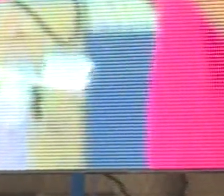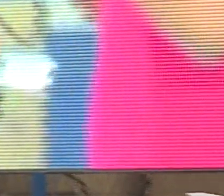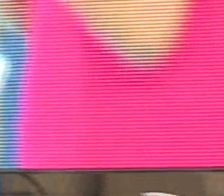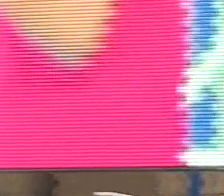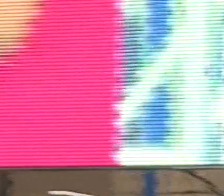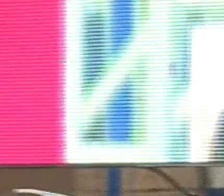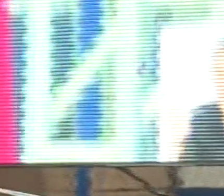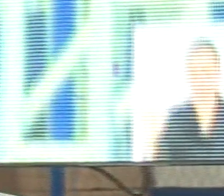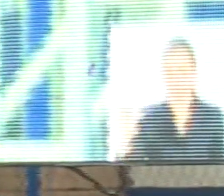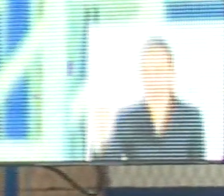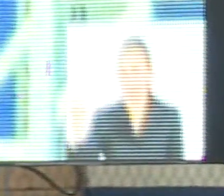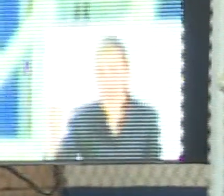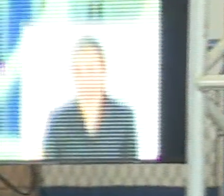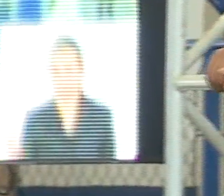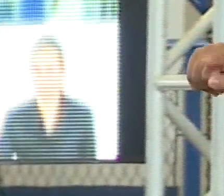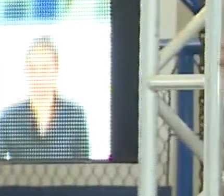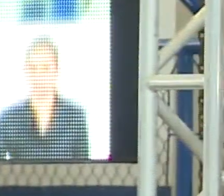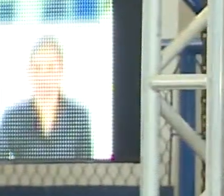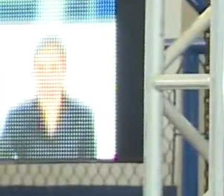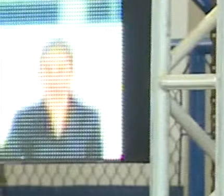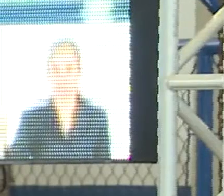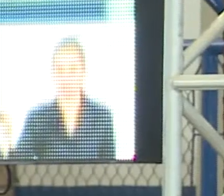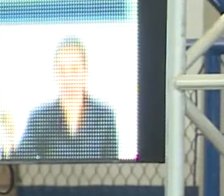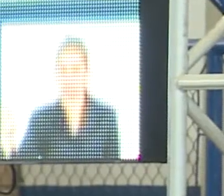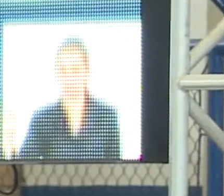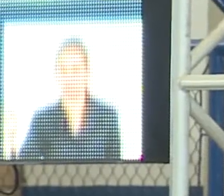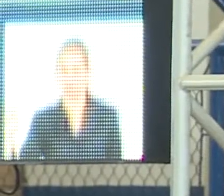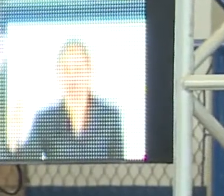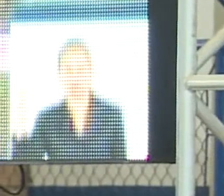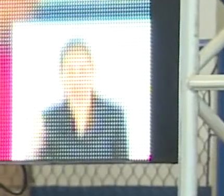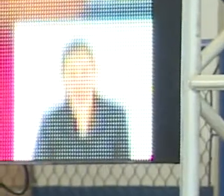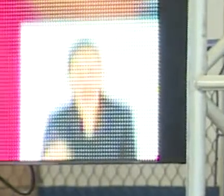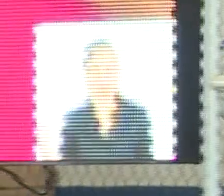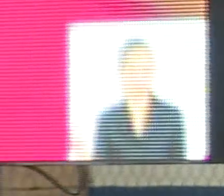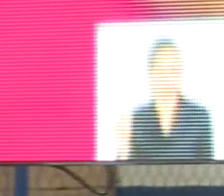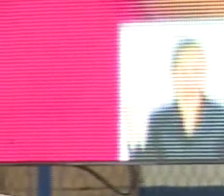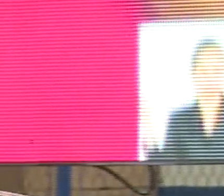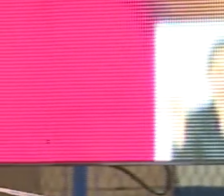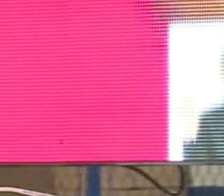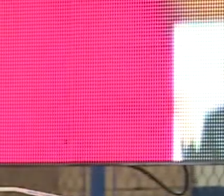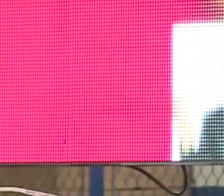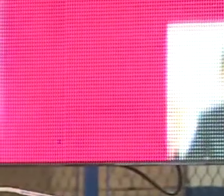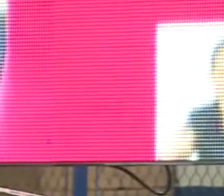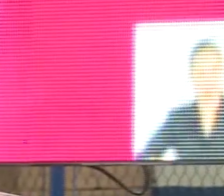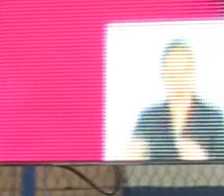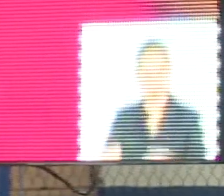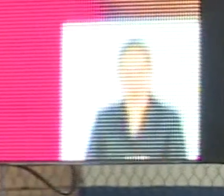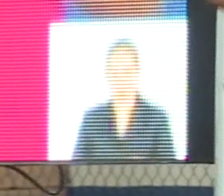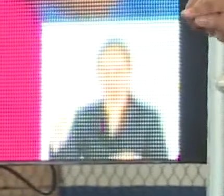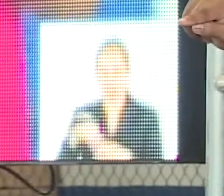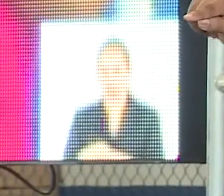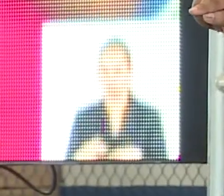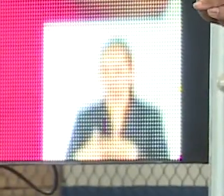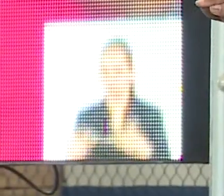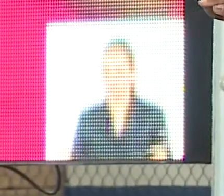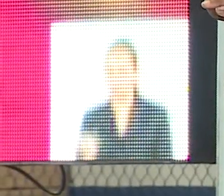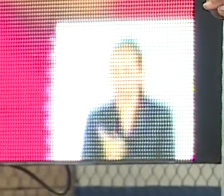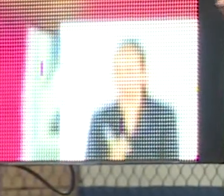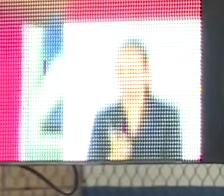outras coisas, mantém a vida na Terra. O que não é legal é o quê? é o excesso desse